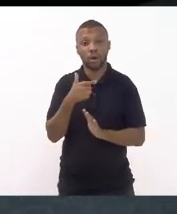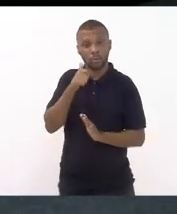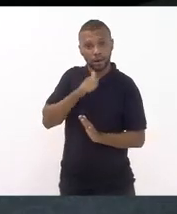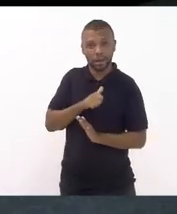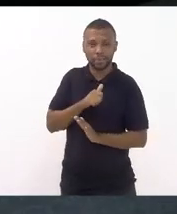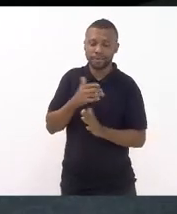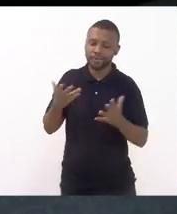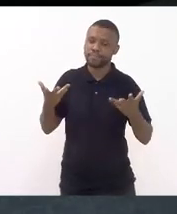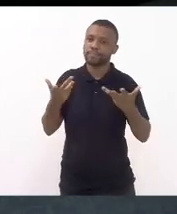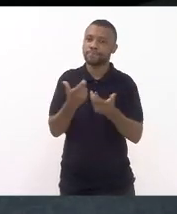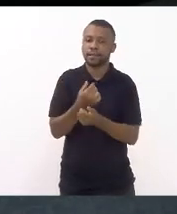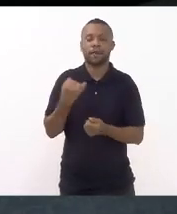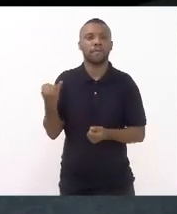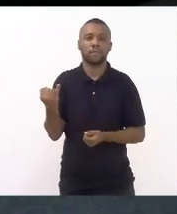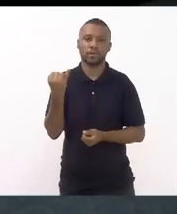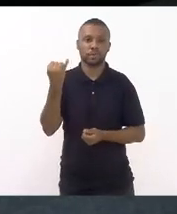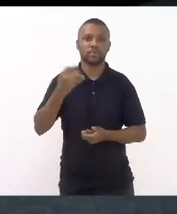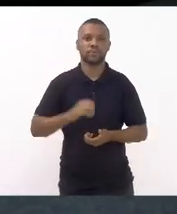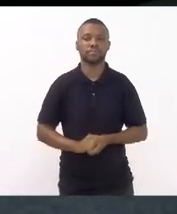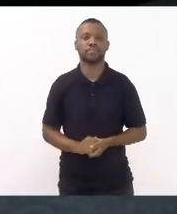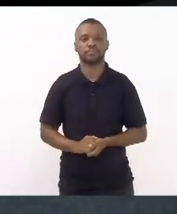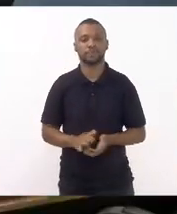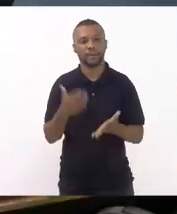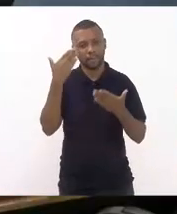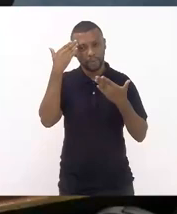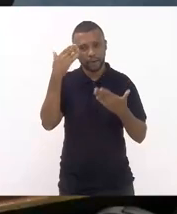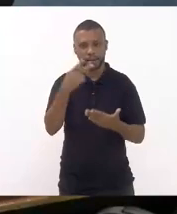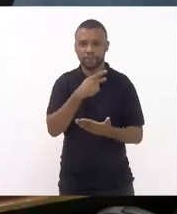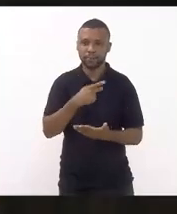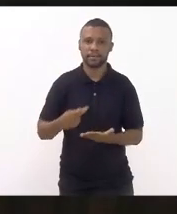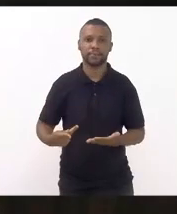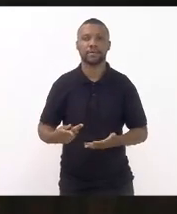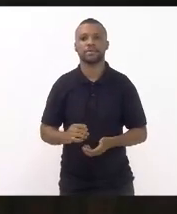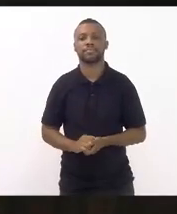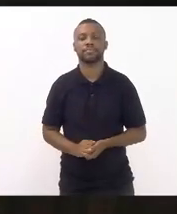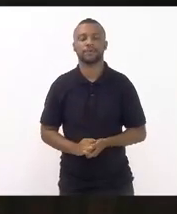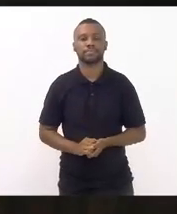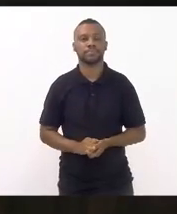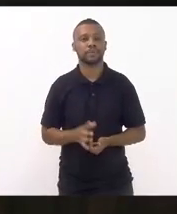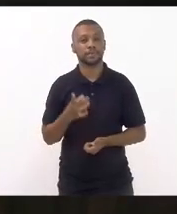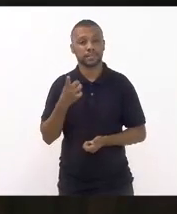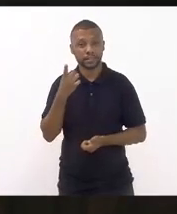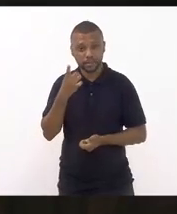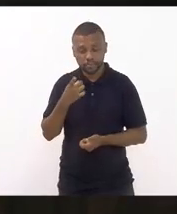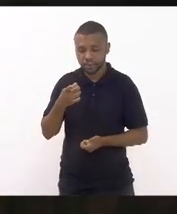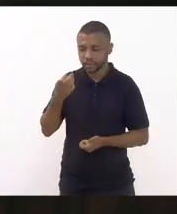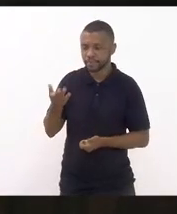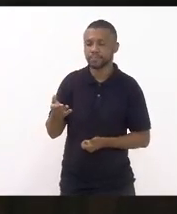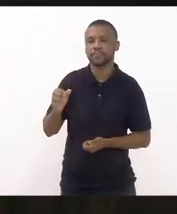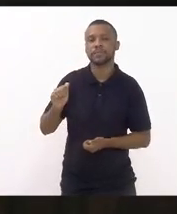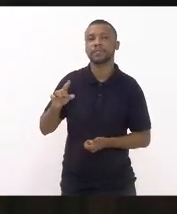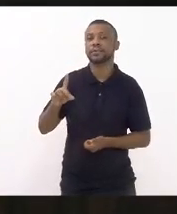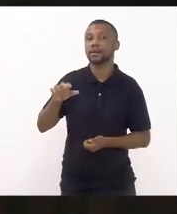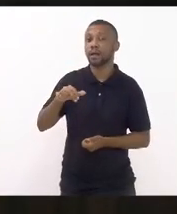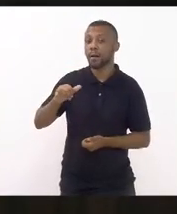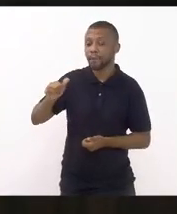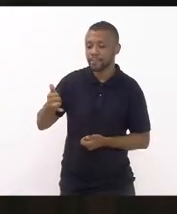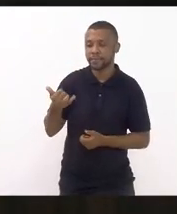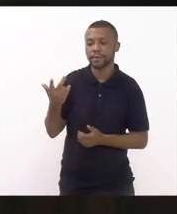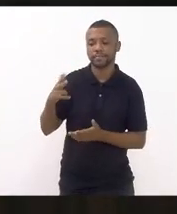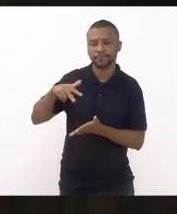muito significante. Obrigada, presidente. Deputada Adriana Baltazar, aproveitando Vossa